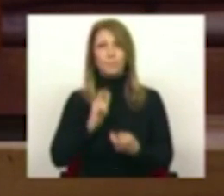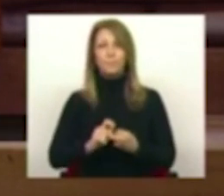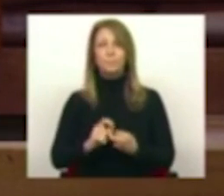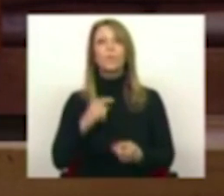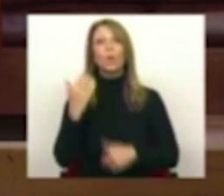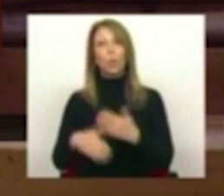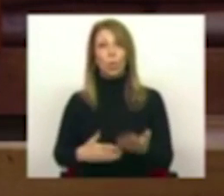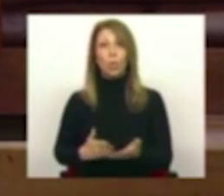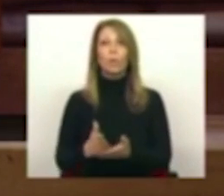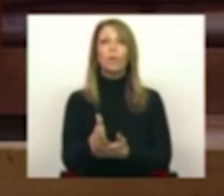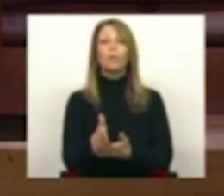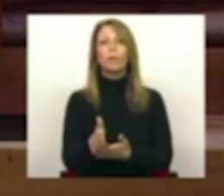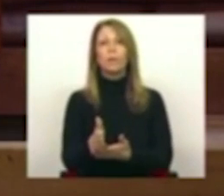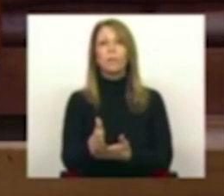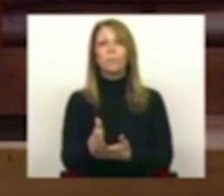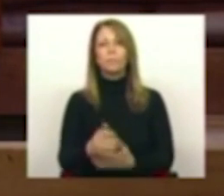Continuidade das